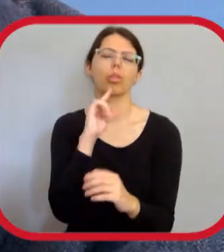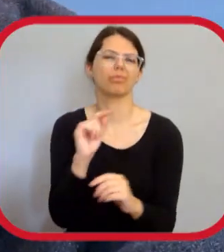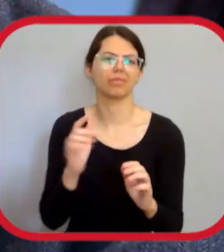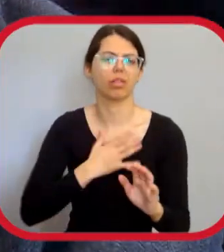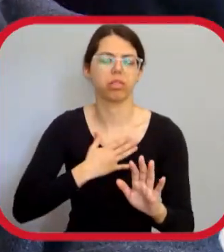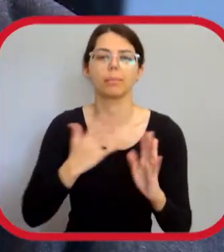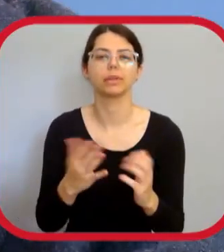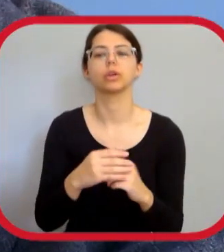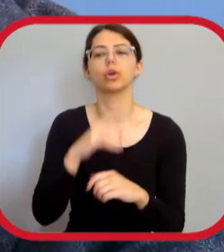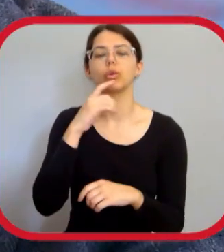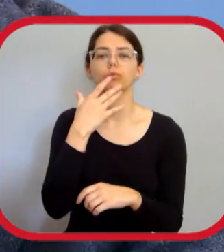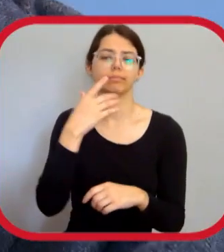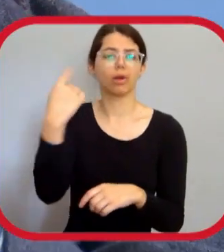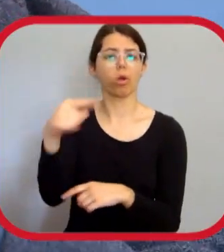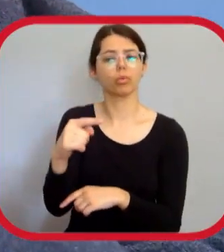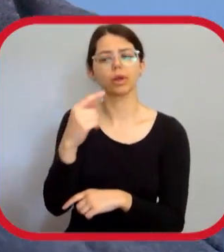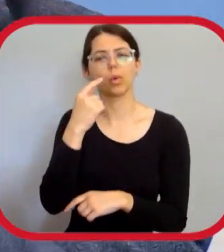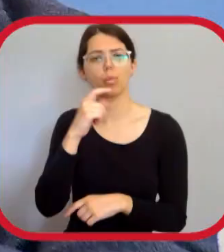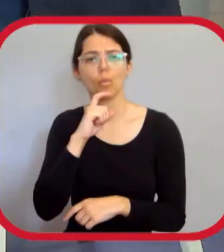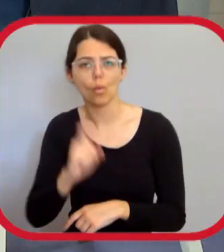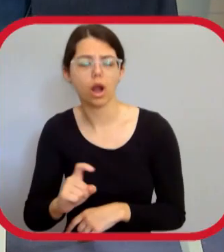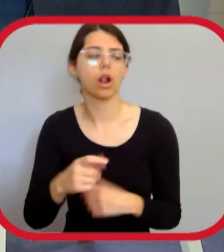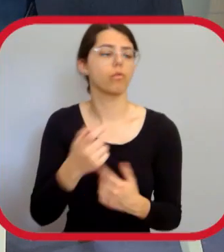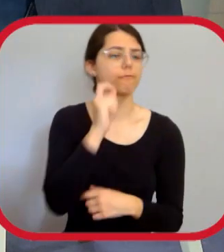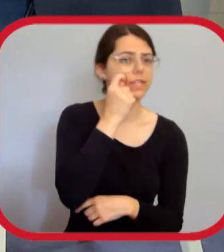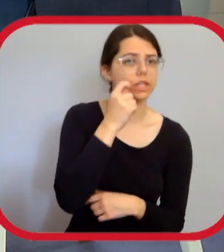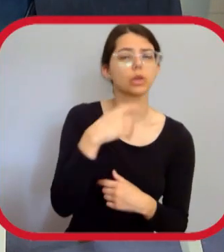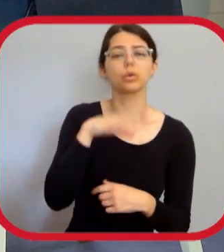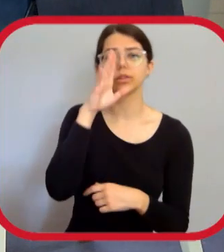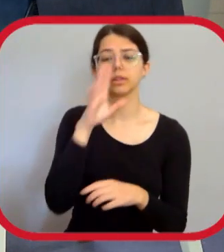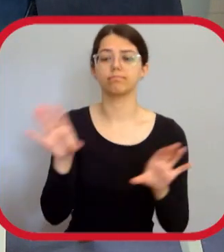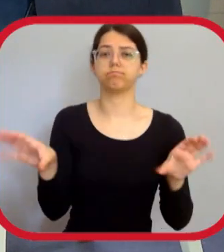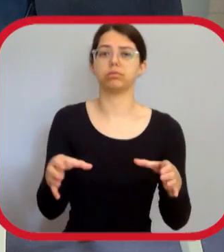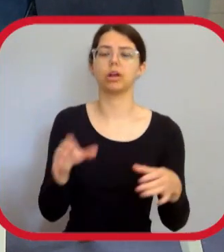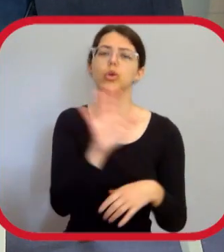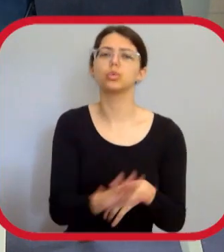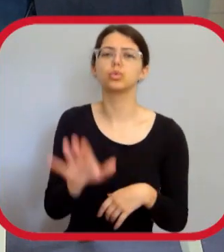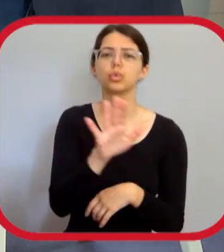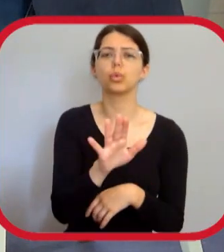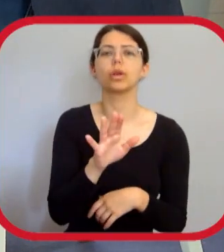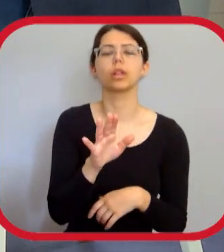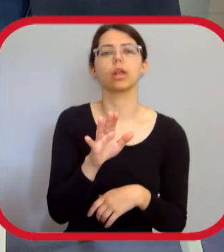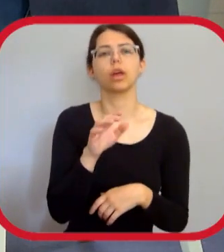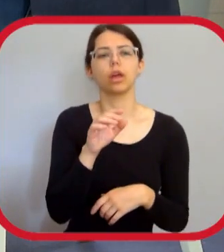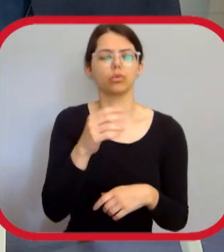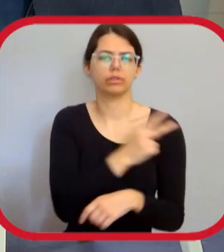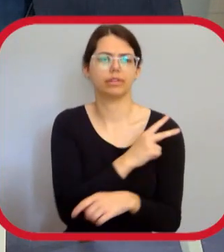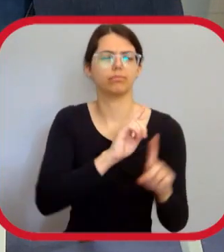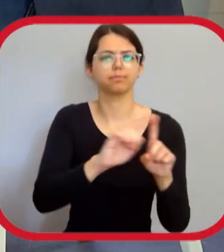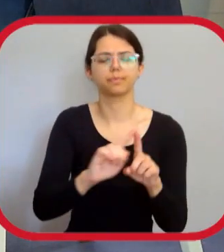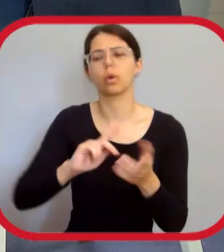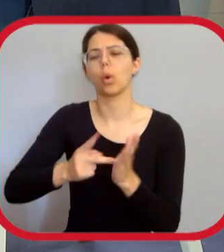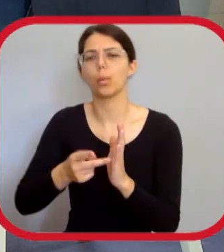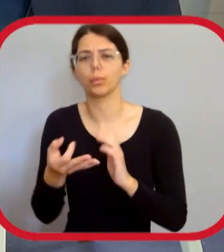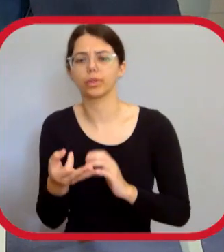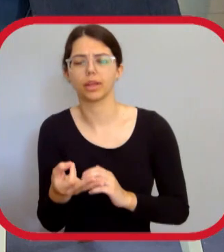está, não quero estar aqui a nomear, mas está sozinha na Guarda ou está em Viseu, provavelmente se estivesse em escala, imaginemos aquela zona que tem